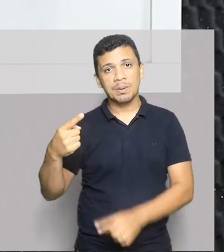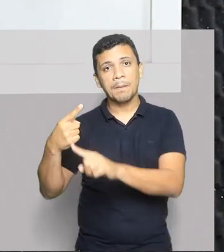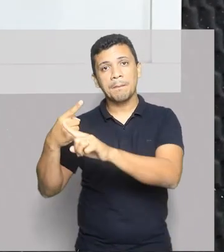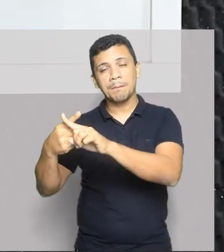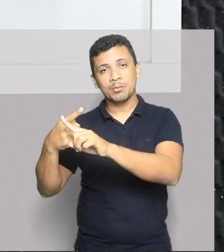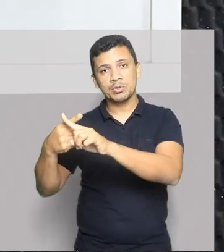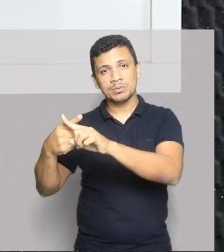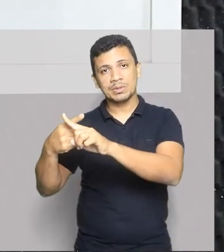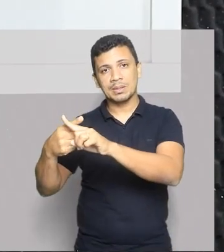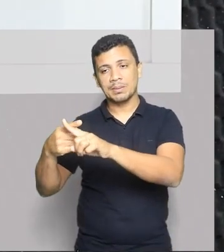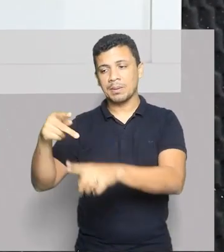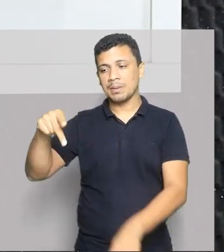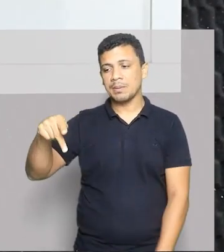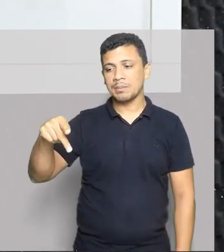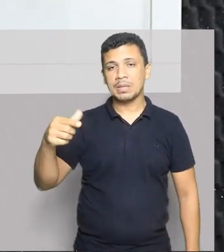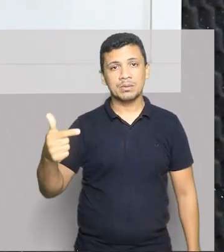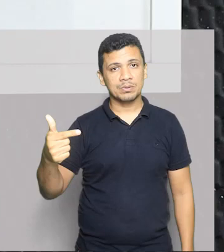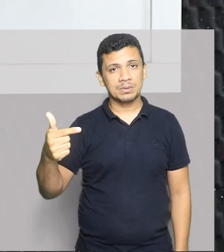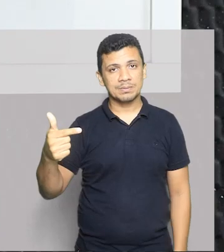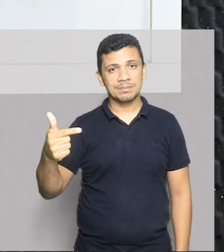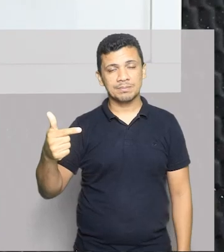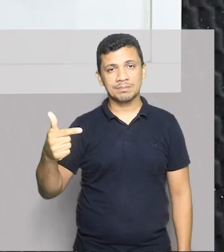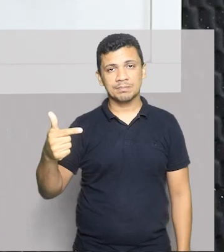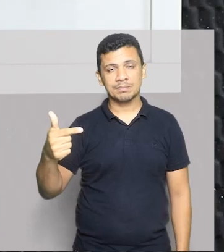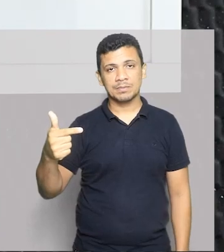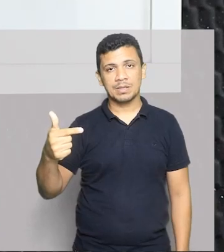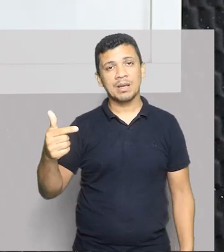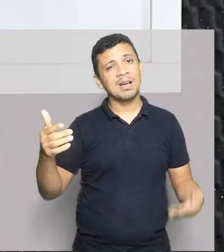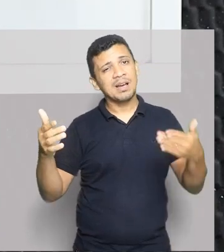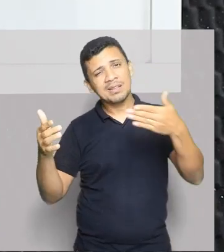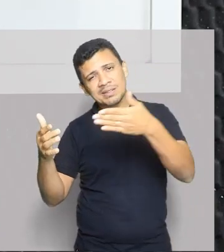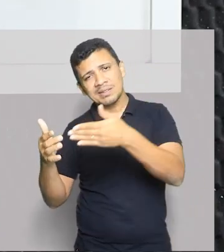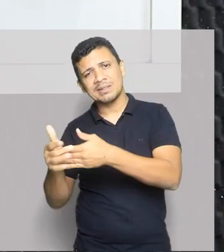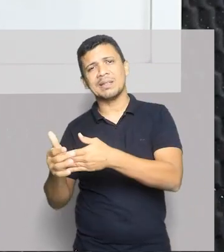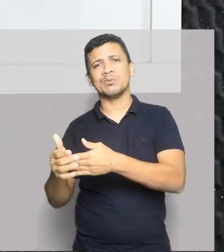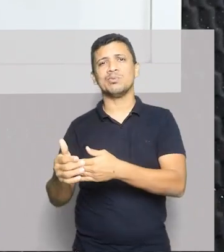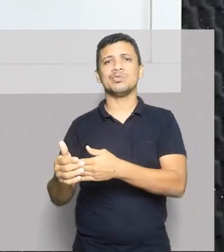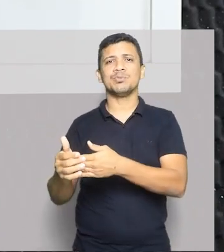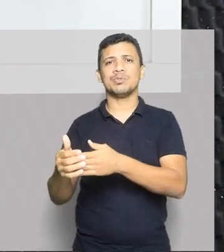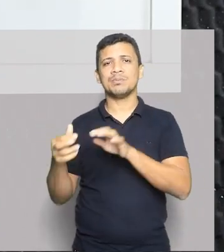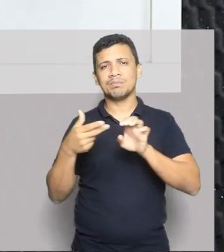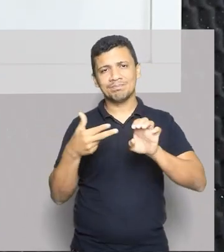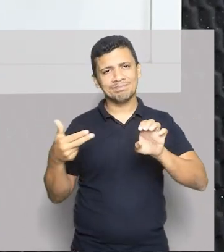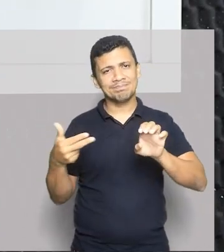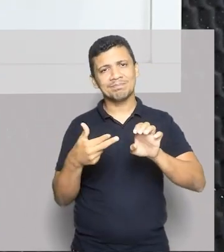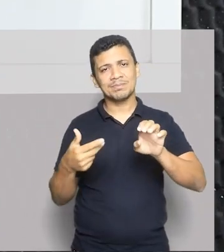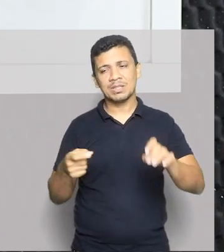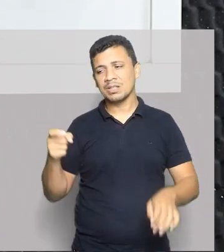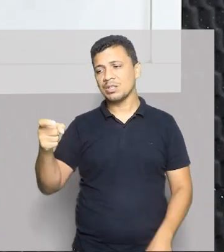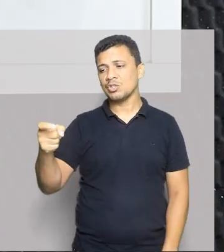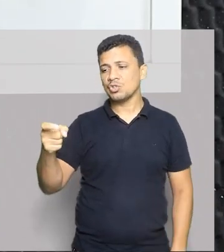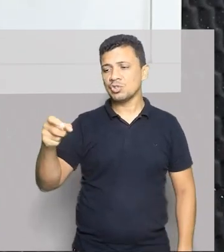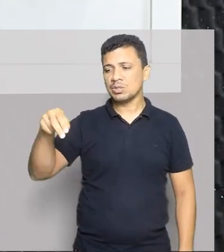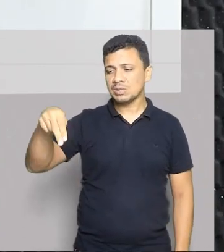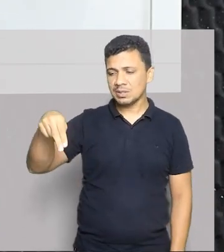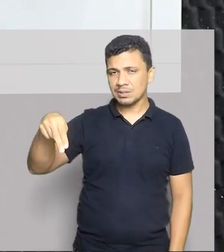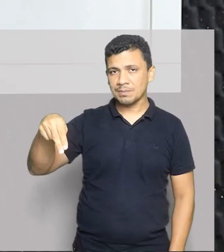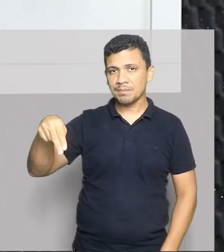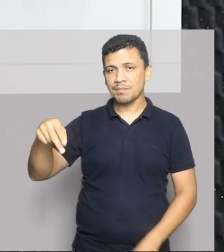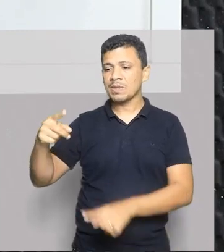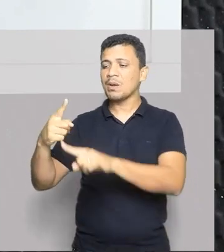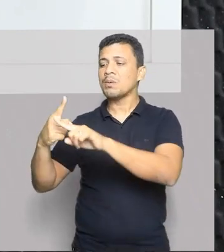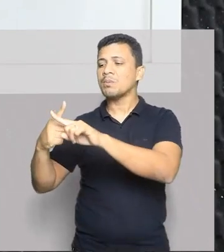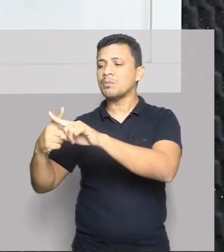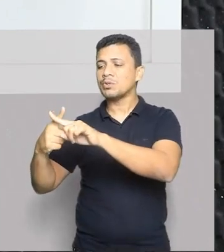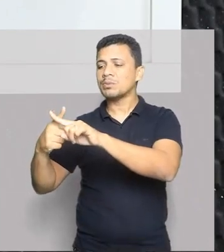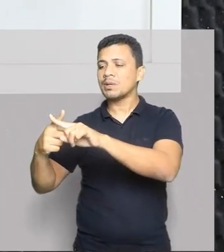multiplicar pelo peso dele, que é P2, até chegar no último elemento, que é o Xn